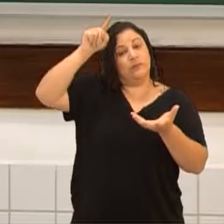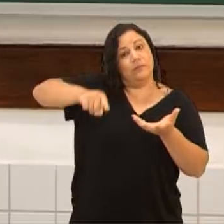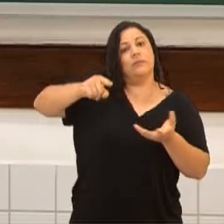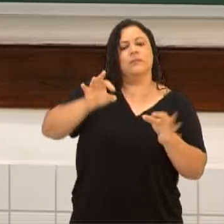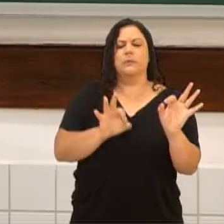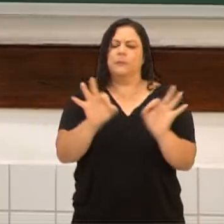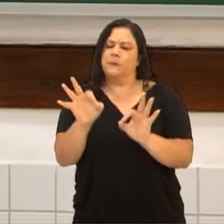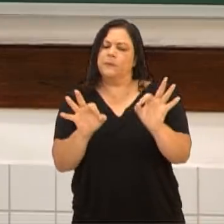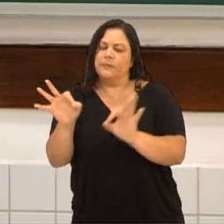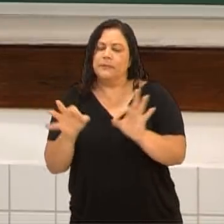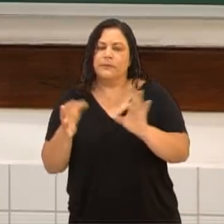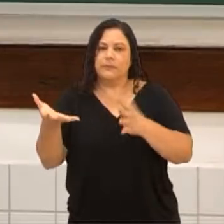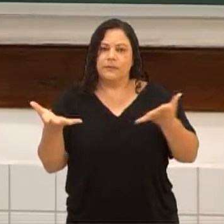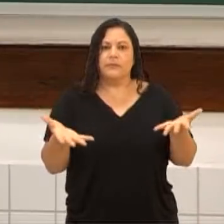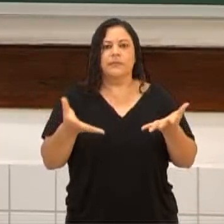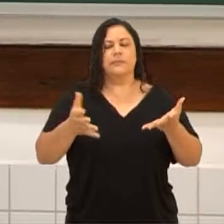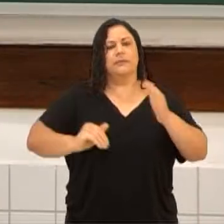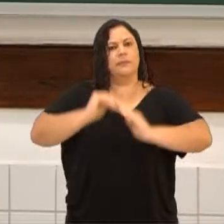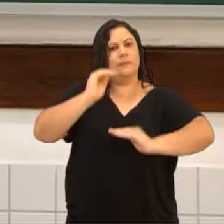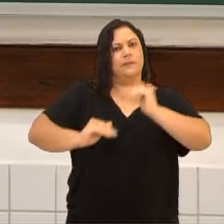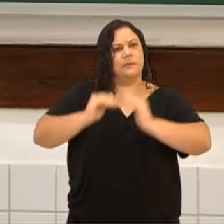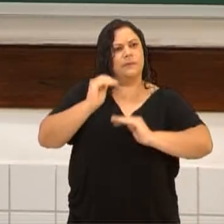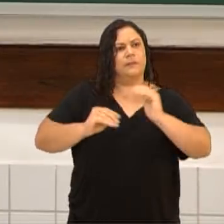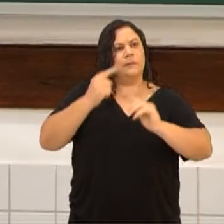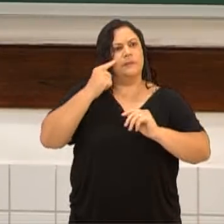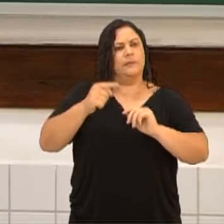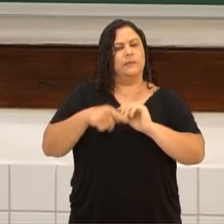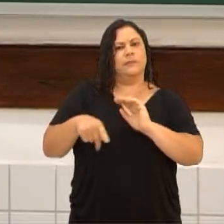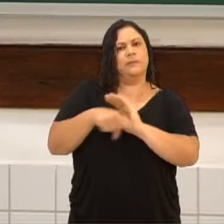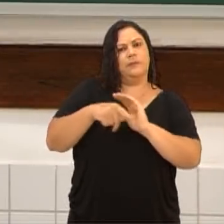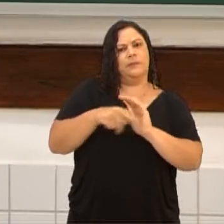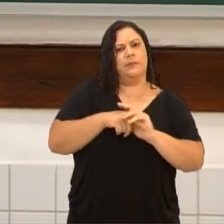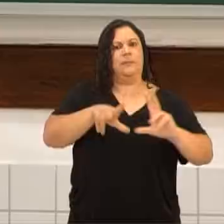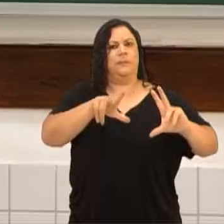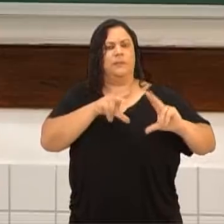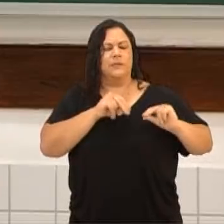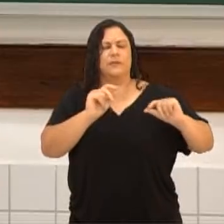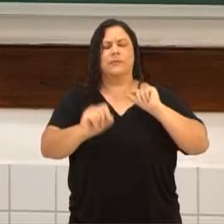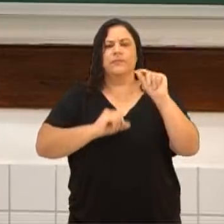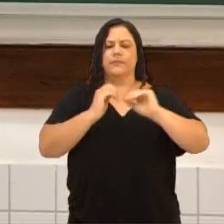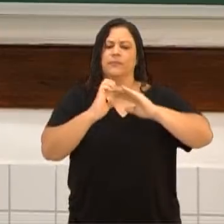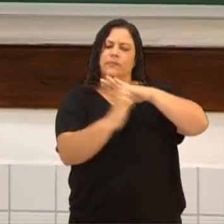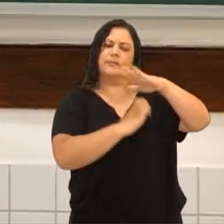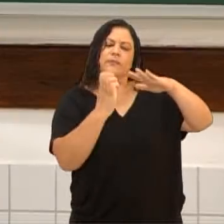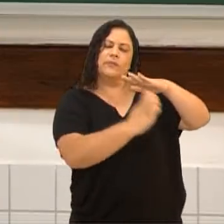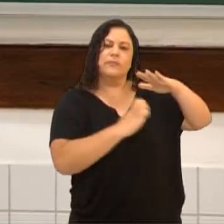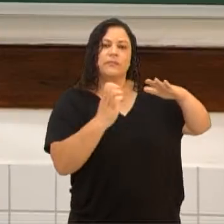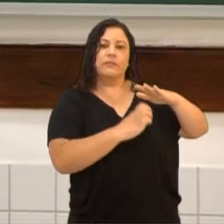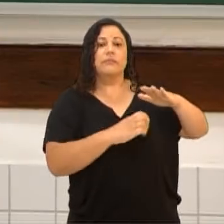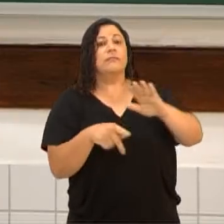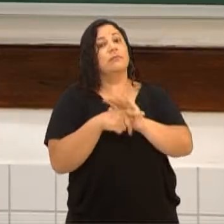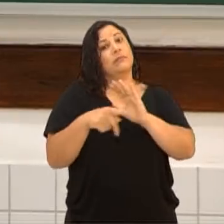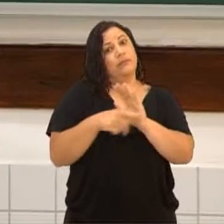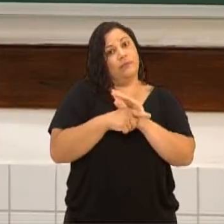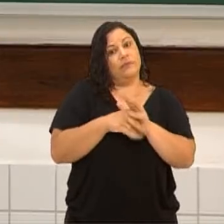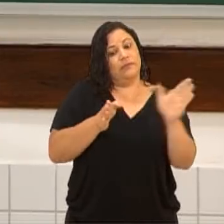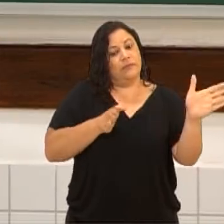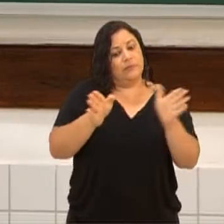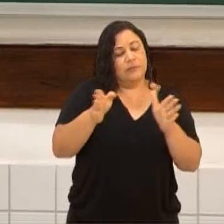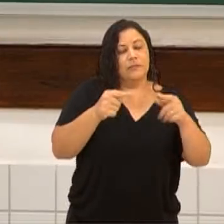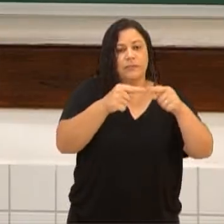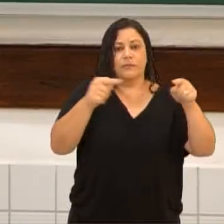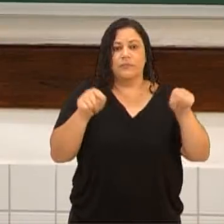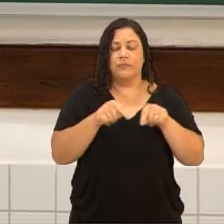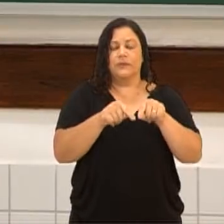praticar um beneficiamento desses produtos, uma industrialização que seja, pelo menos uma parte, feita